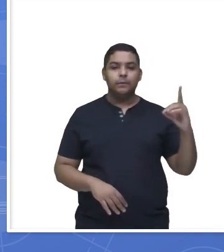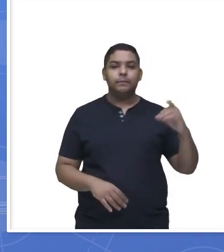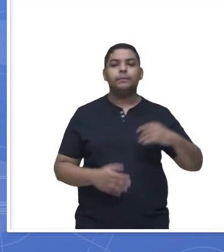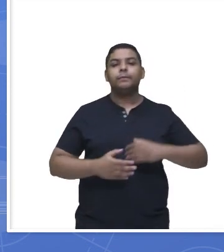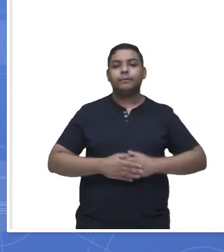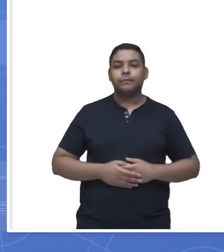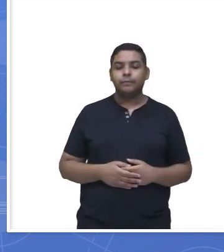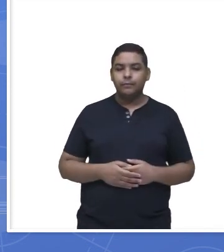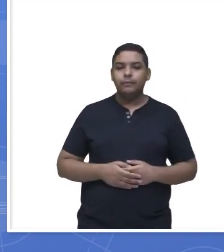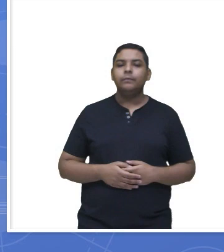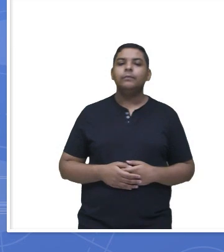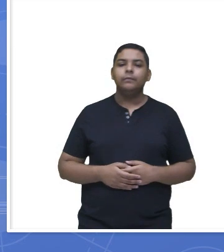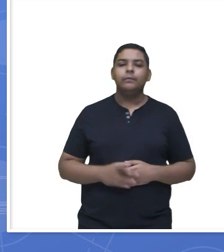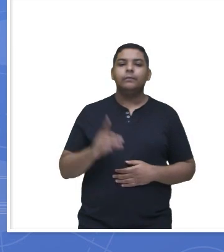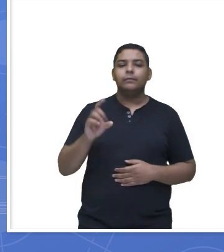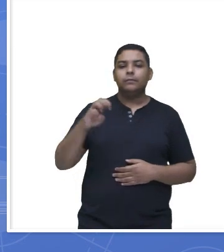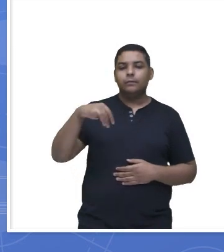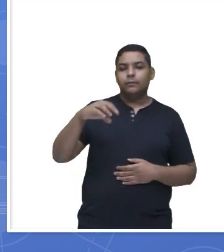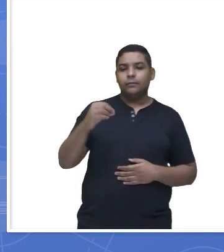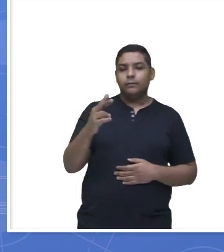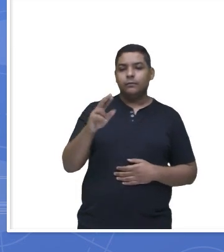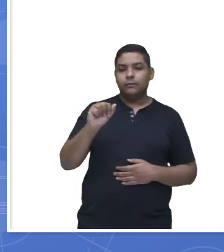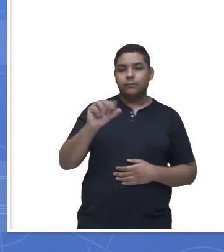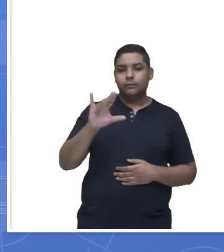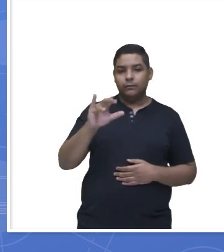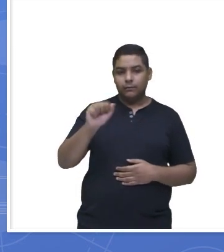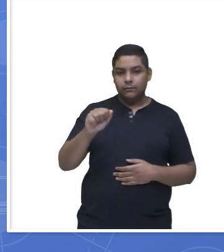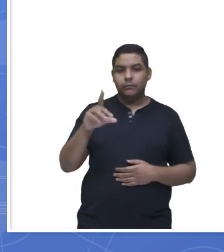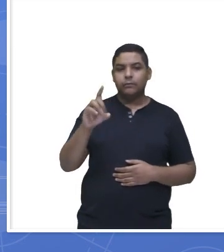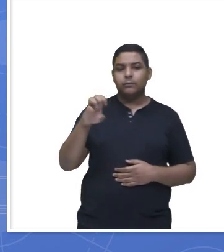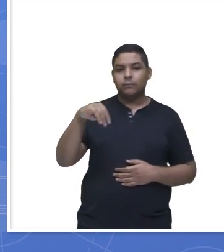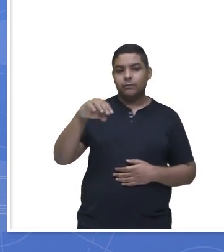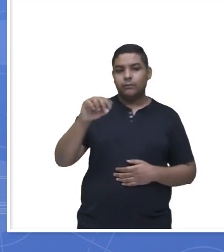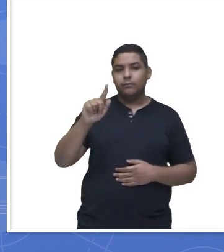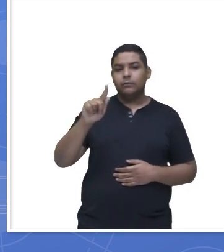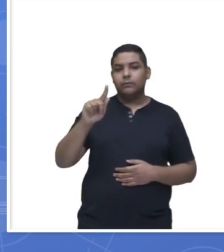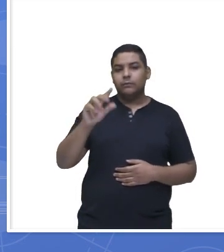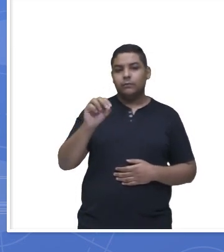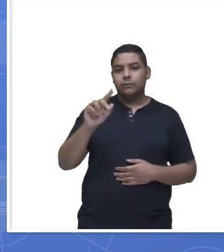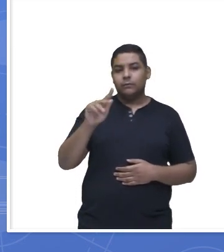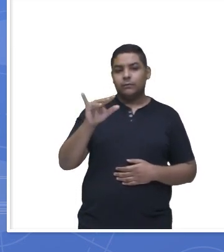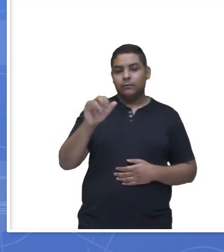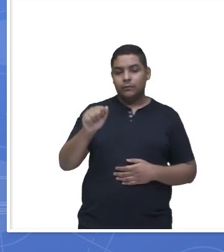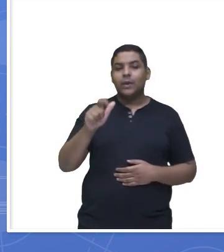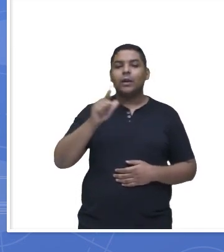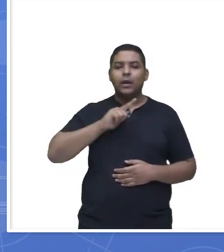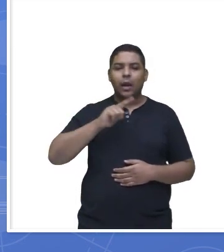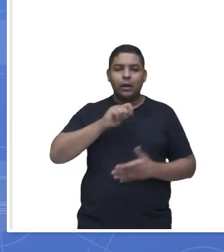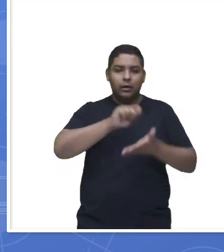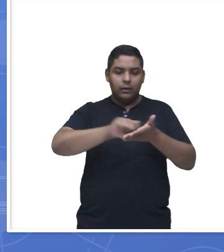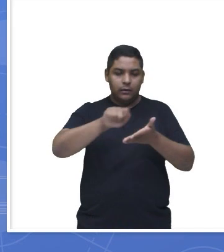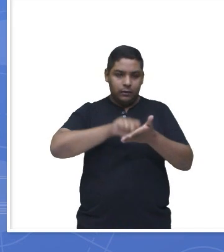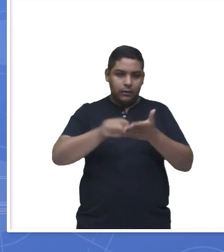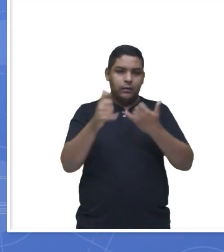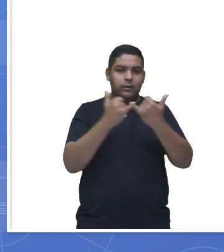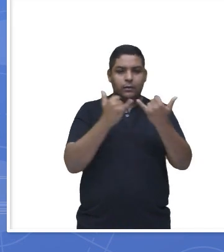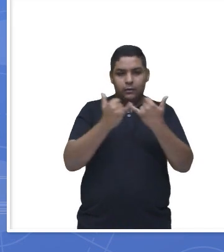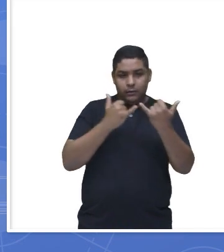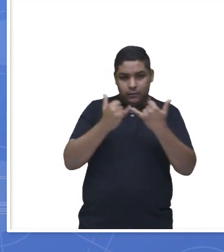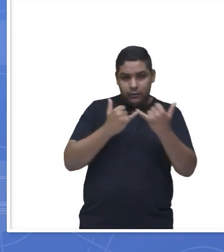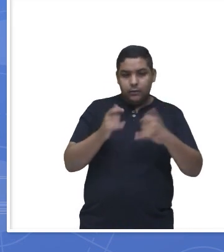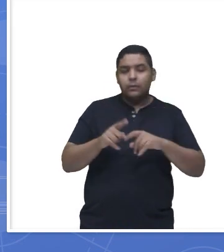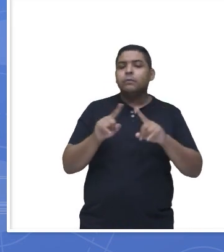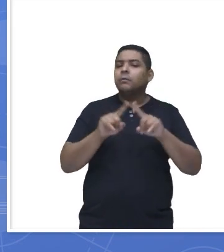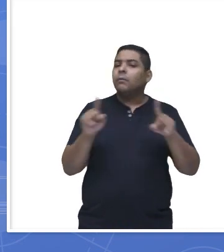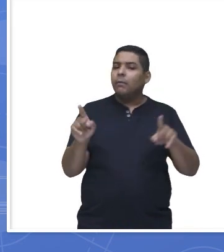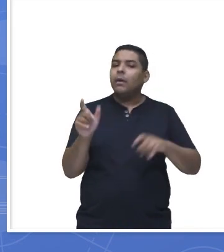As palavras democracia e demagogia são heterotônicas, pois possuem grafias parecidas com a língua portuguesa, porém